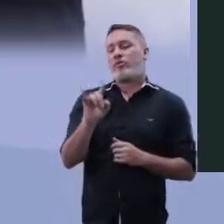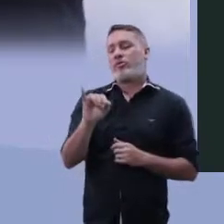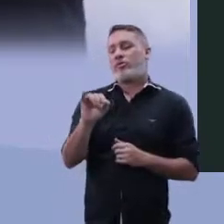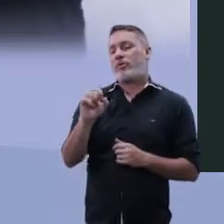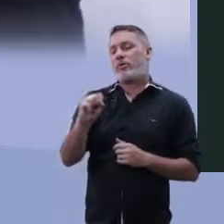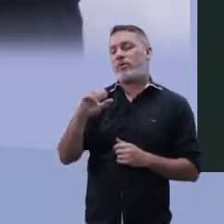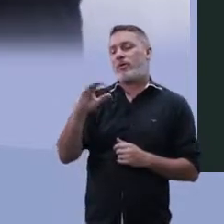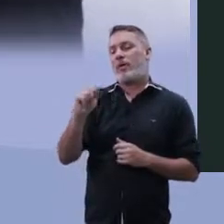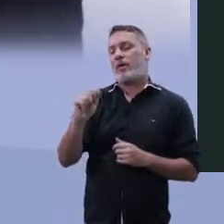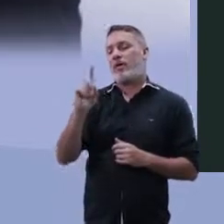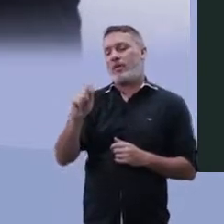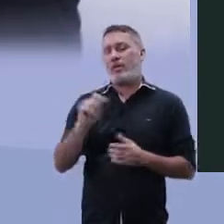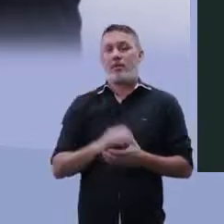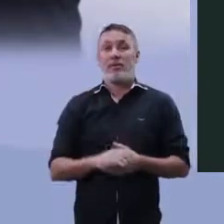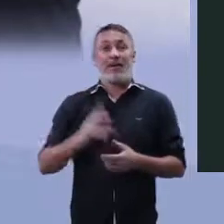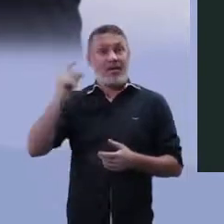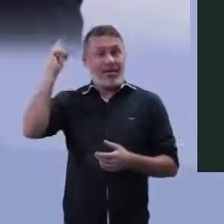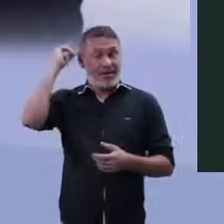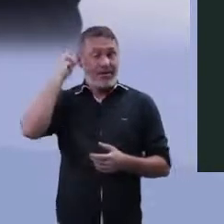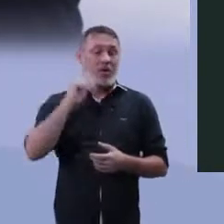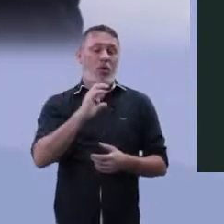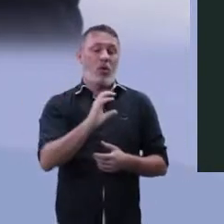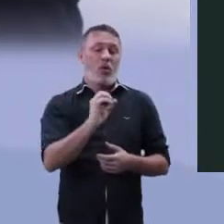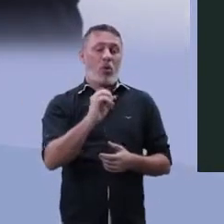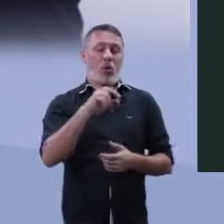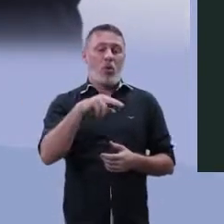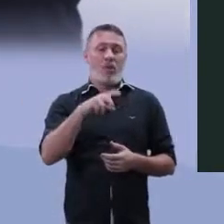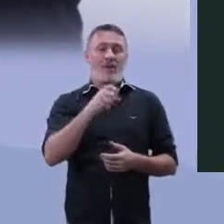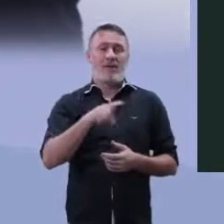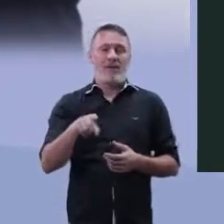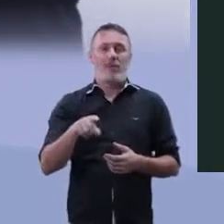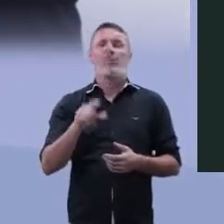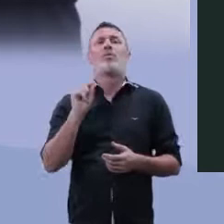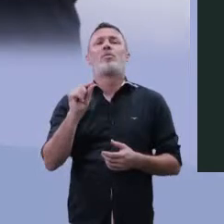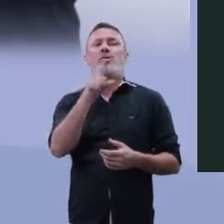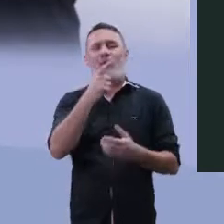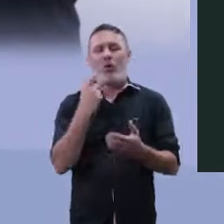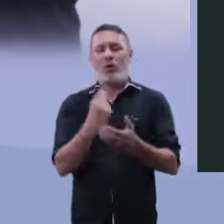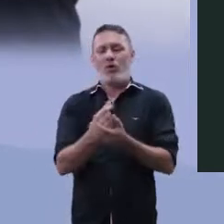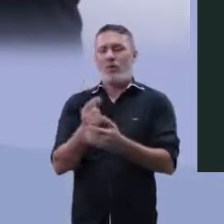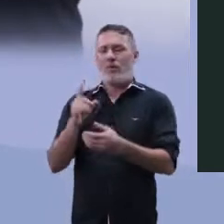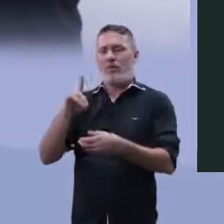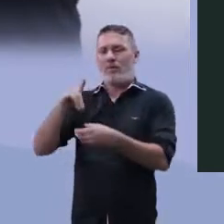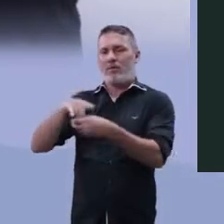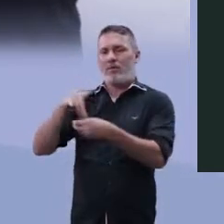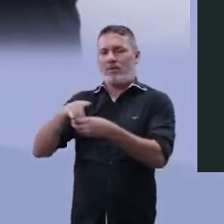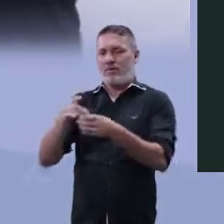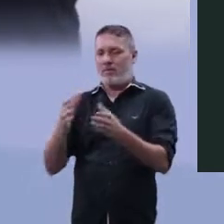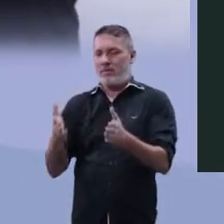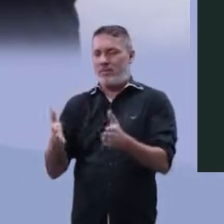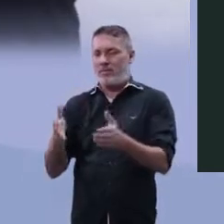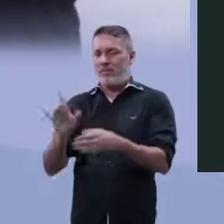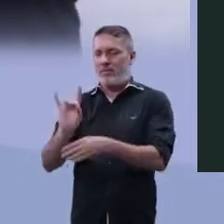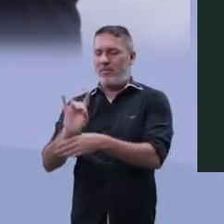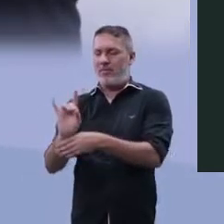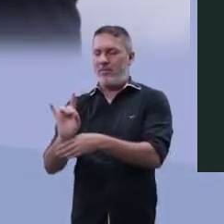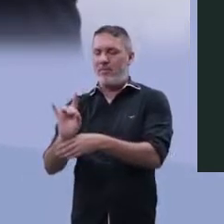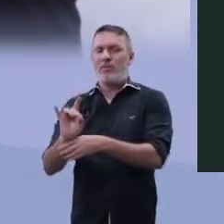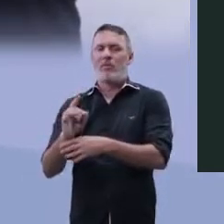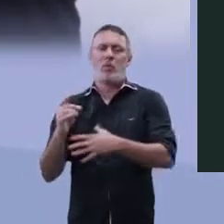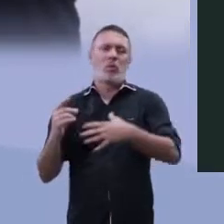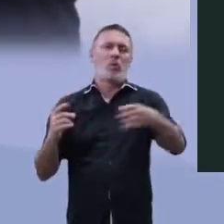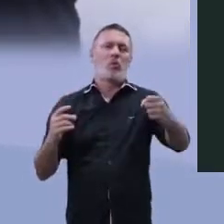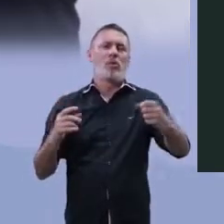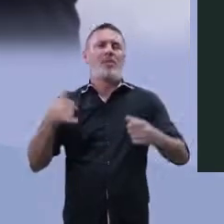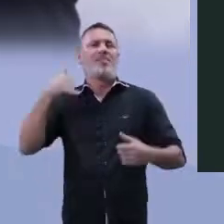de uma forma nostálgica, vai lá, entra no YouTube e digita assim, conexão internet discada. Aí você tem lá o barulhinho,